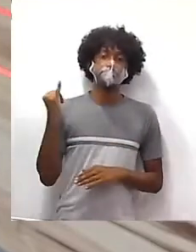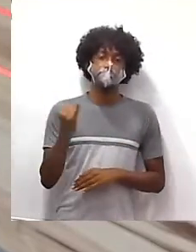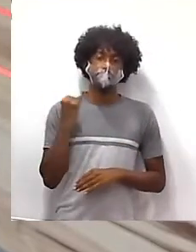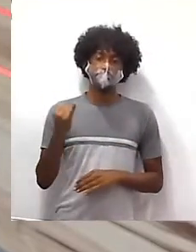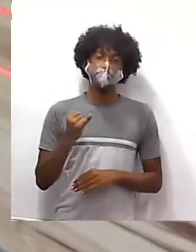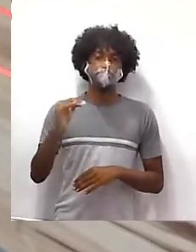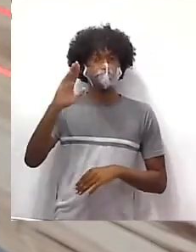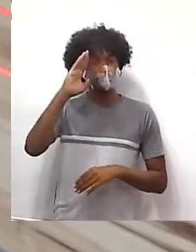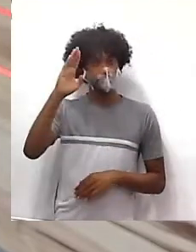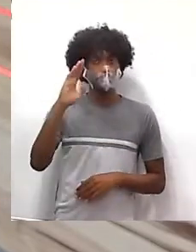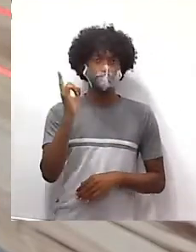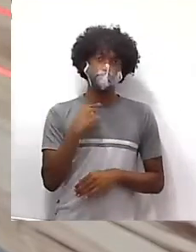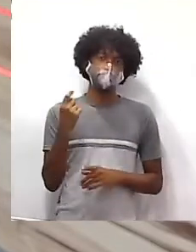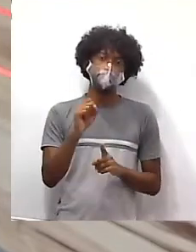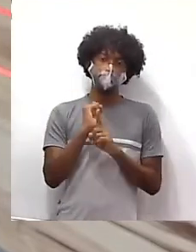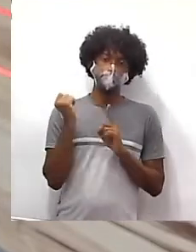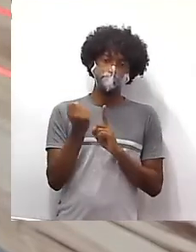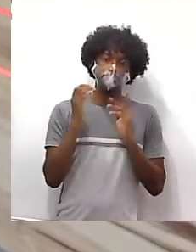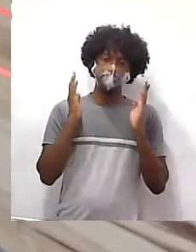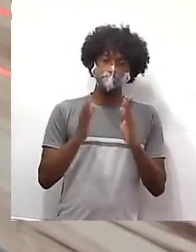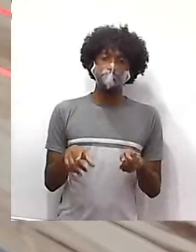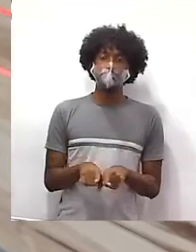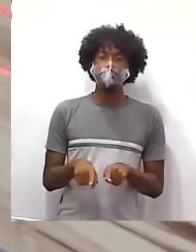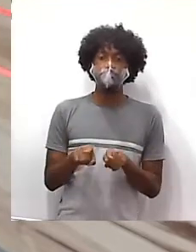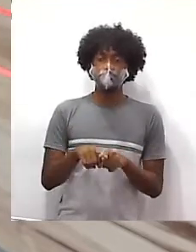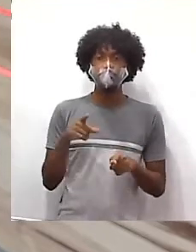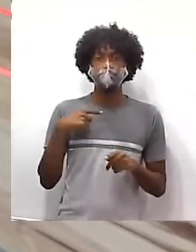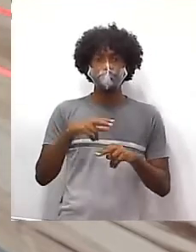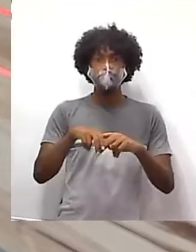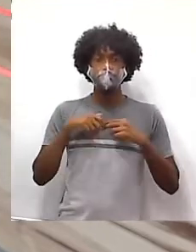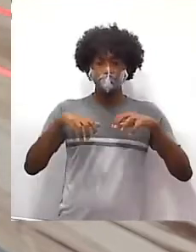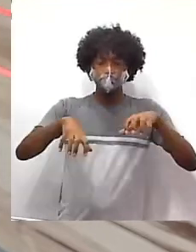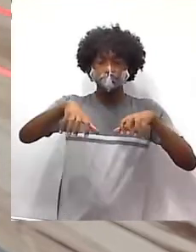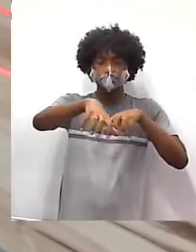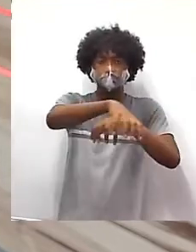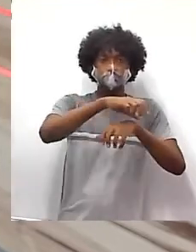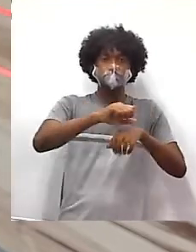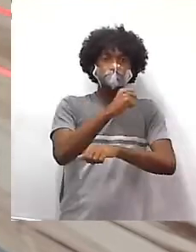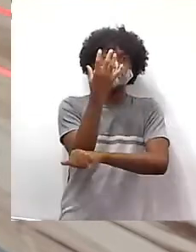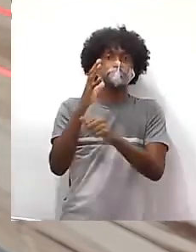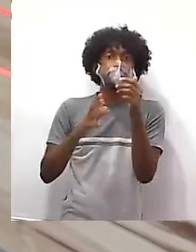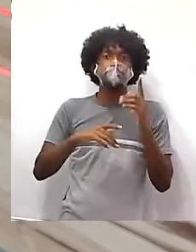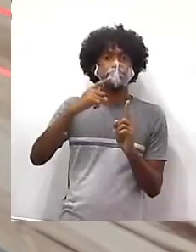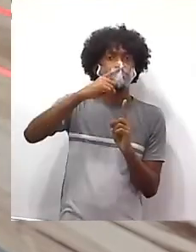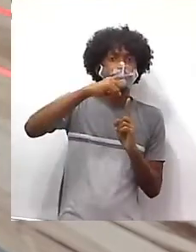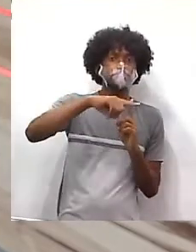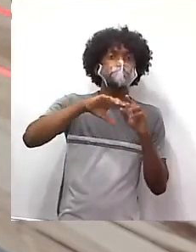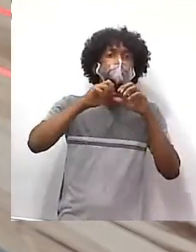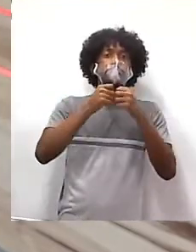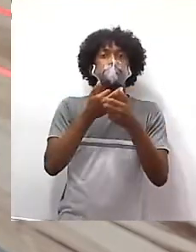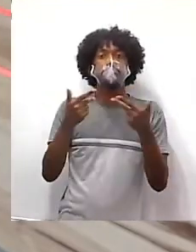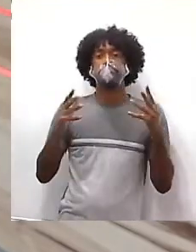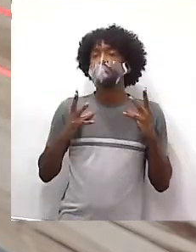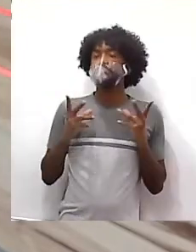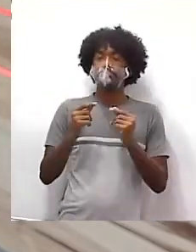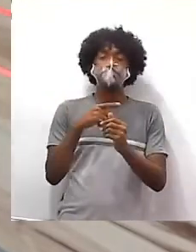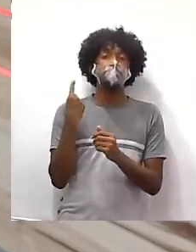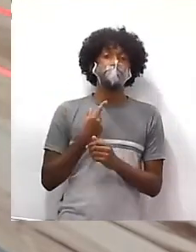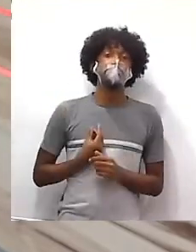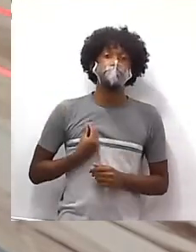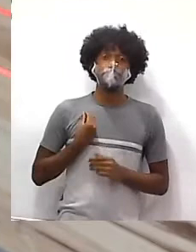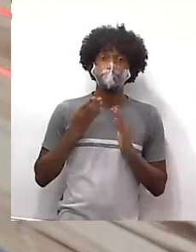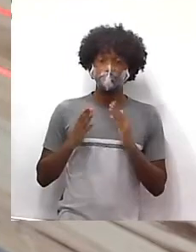principalmente para a sociedade, para os nichos ecológicos, para as espécies, em todo modo geral,